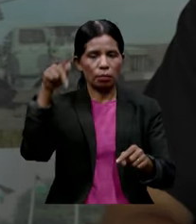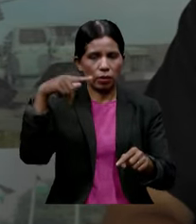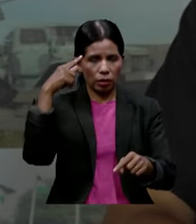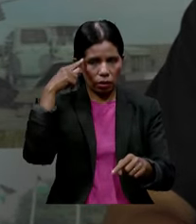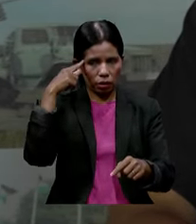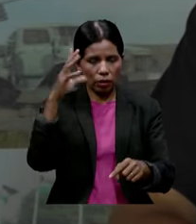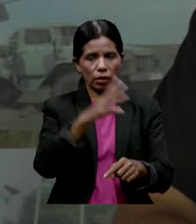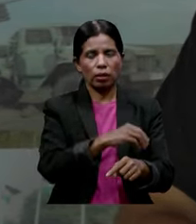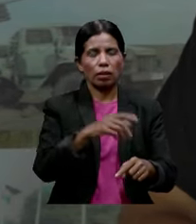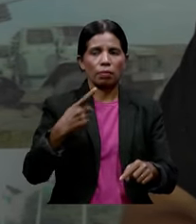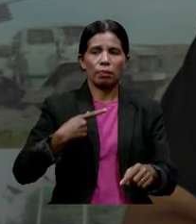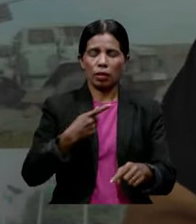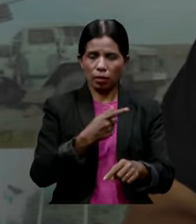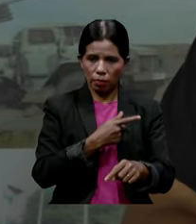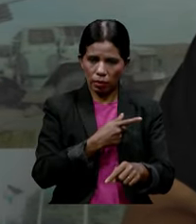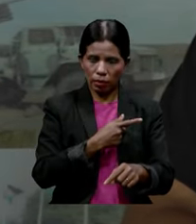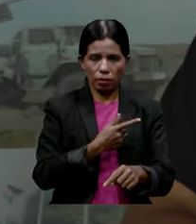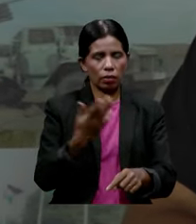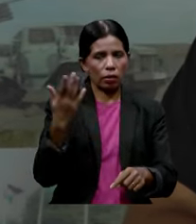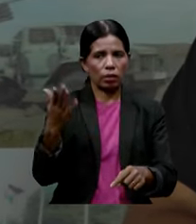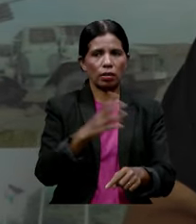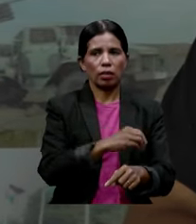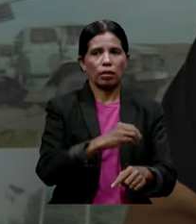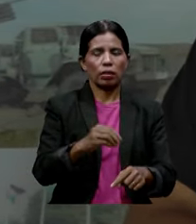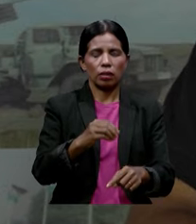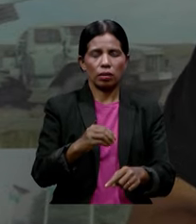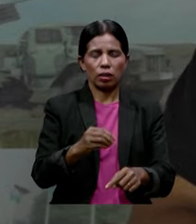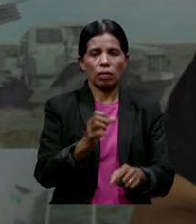parties, parliament, civil society, there is